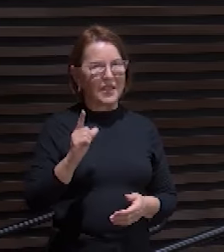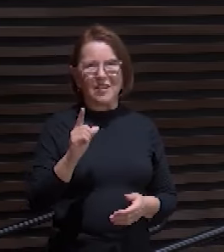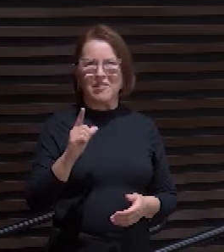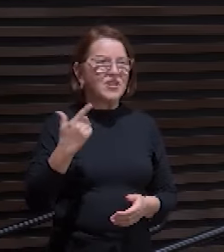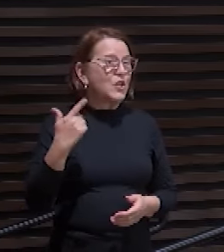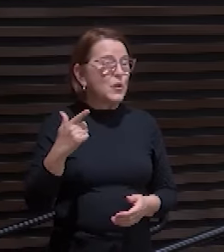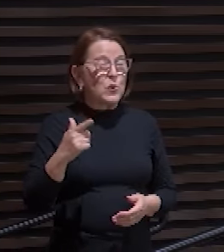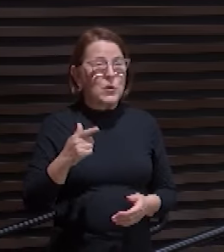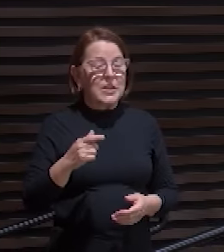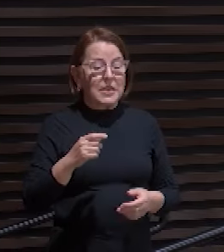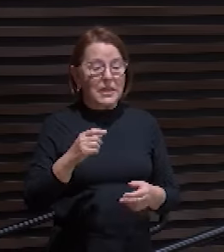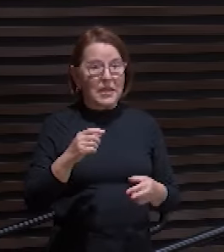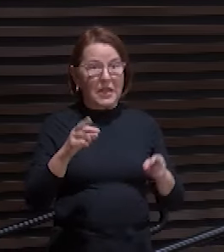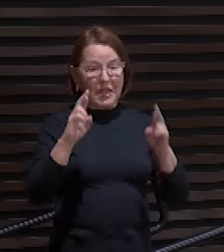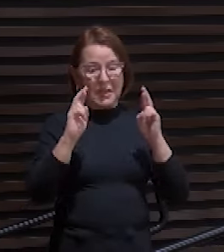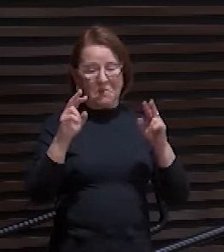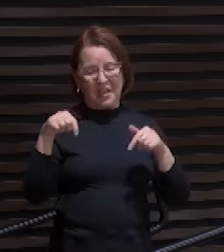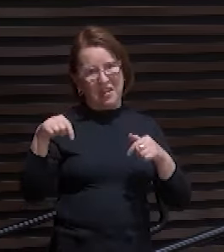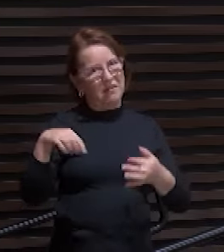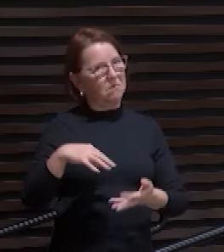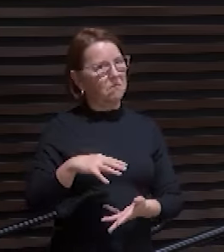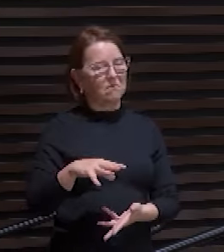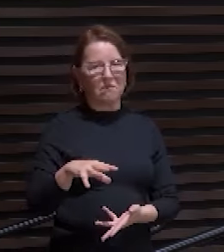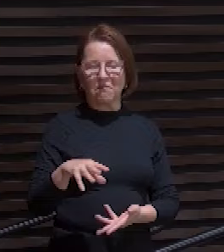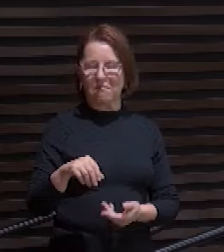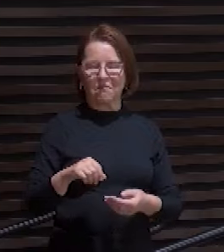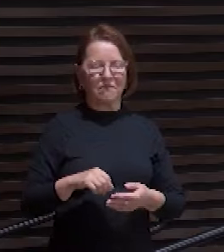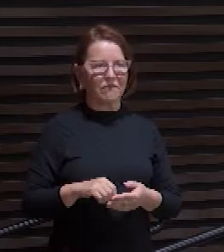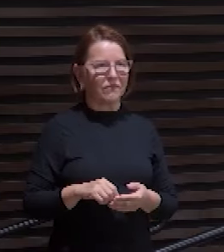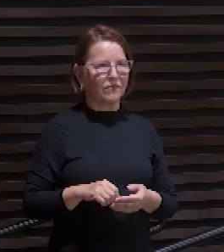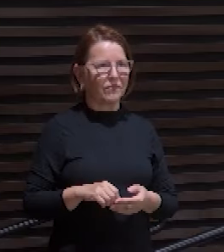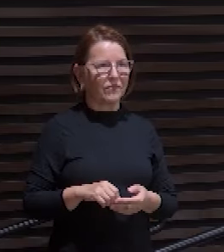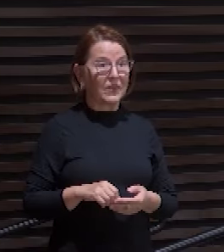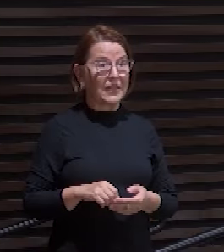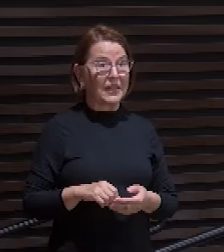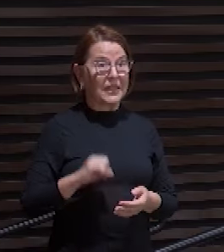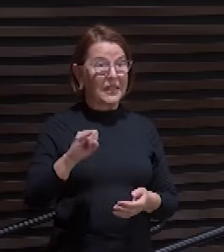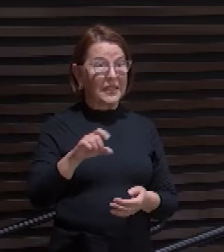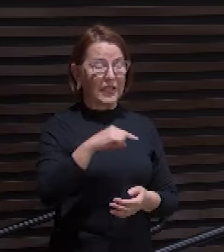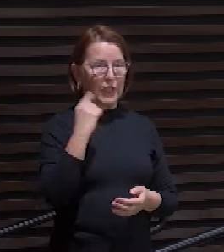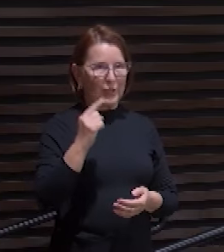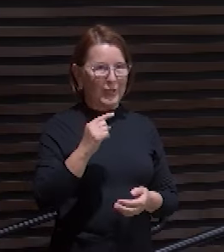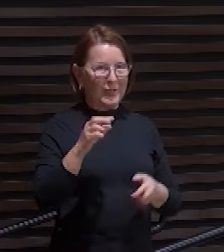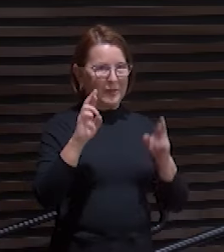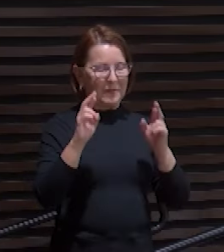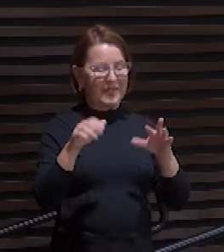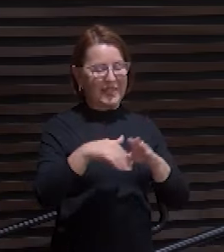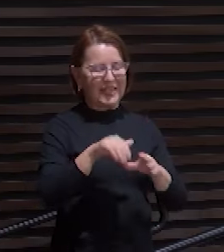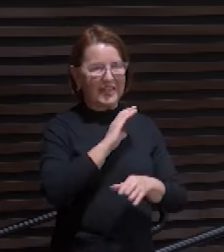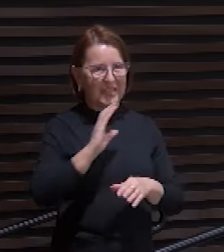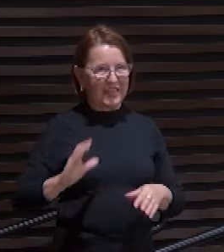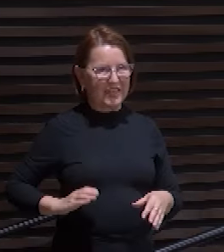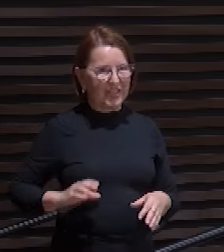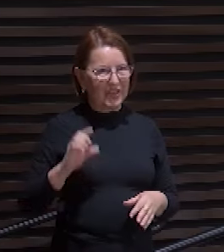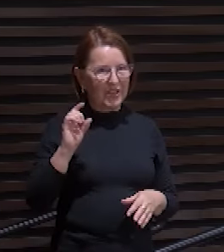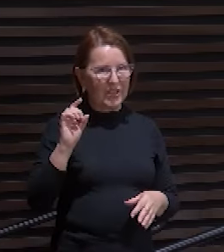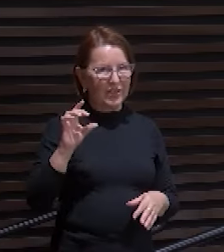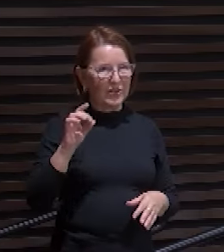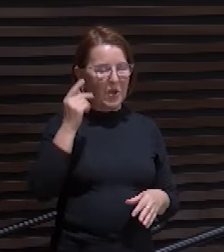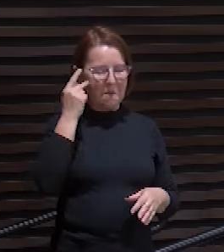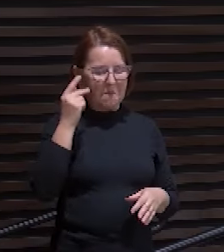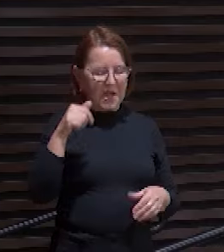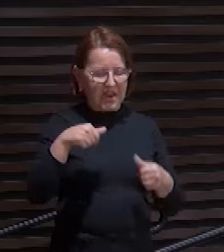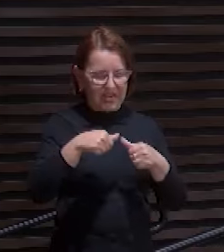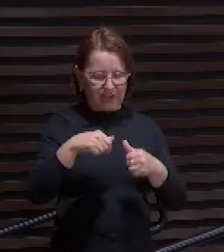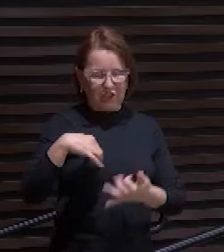esperanças nesse mundo. Nós vamos ver que se a nossa esperança em Cristo se limita apenas para esse mundo, nós